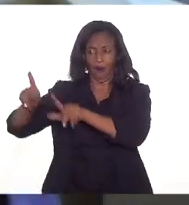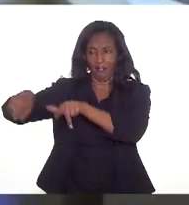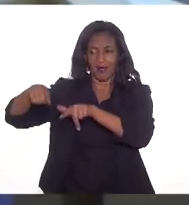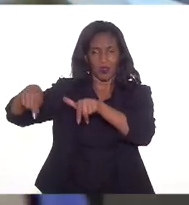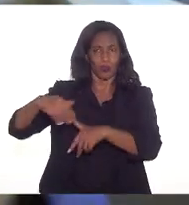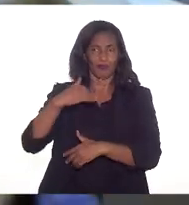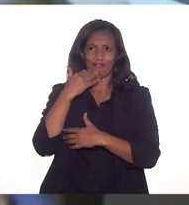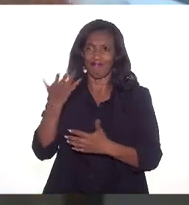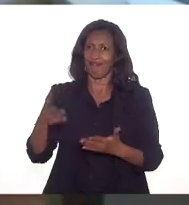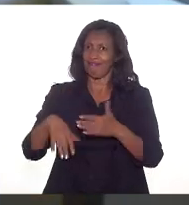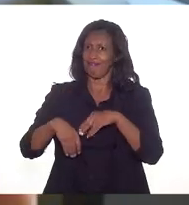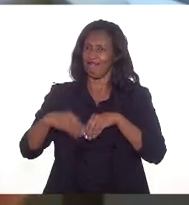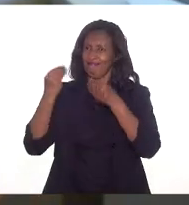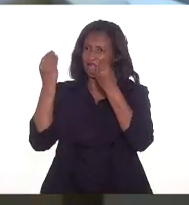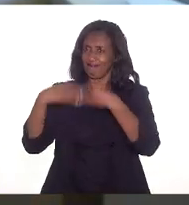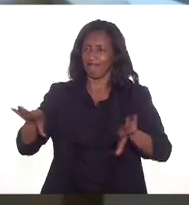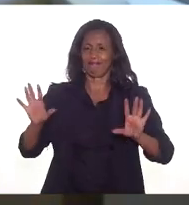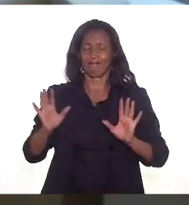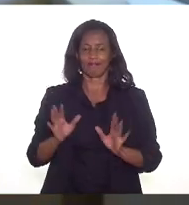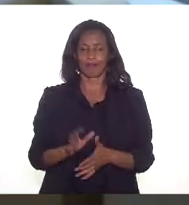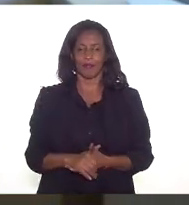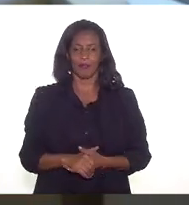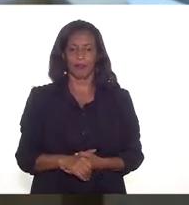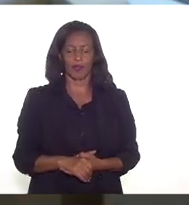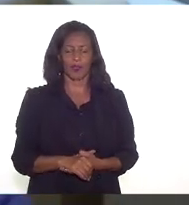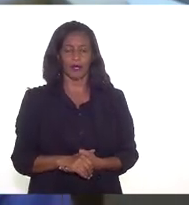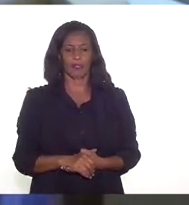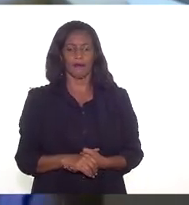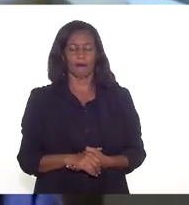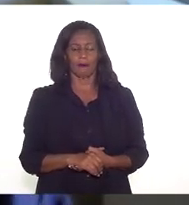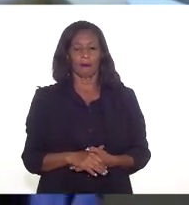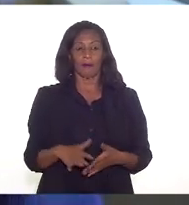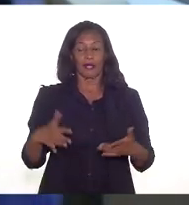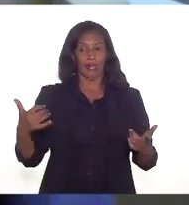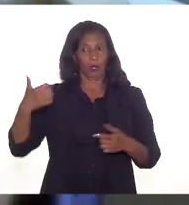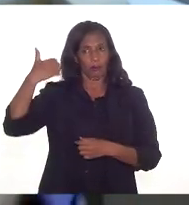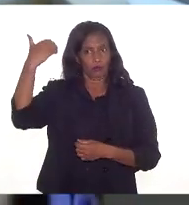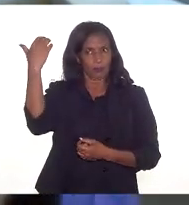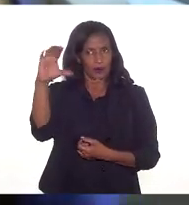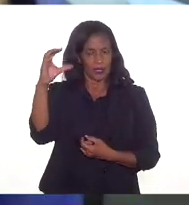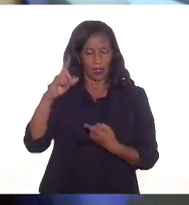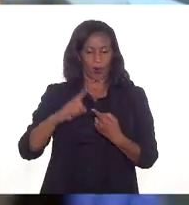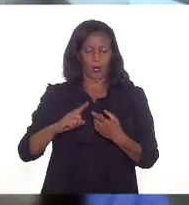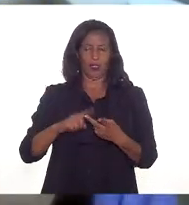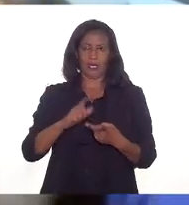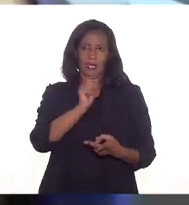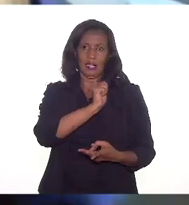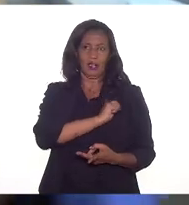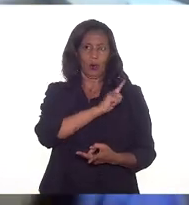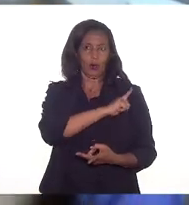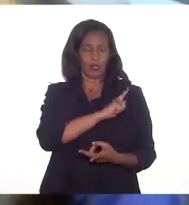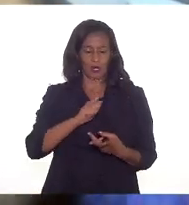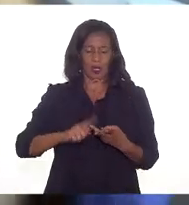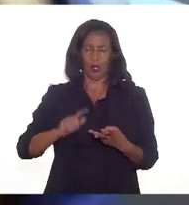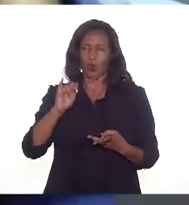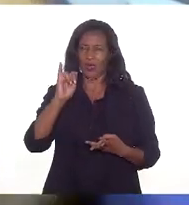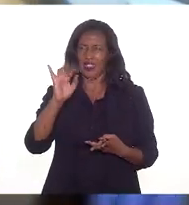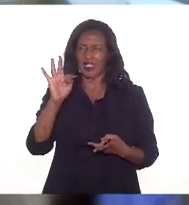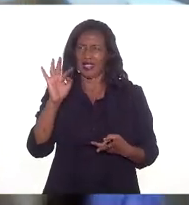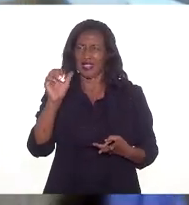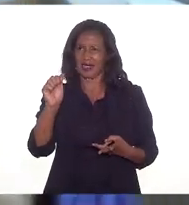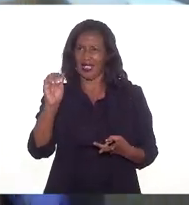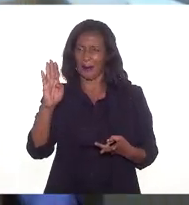Marta Rocha é de lembrar disso. Então, Niterói, São Gonçalo, Itaboraí, Itanguá,